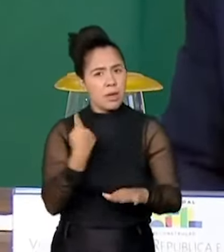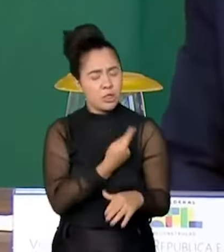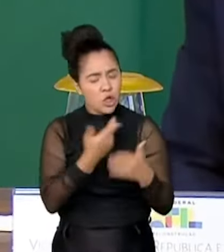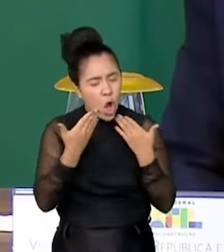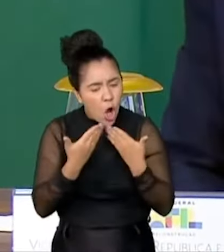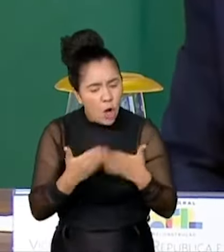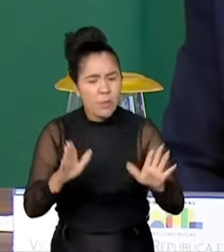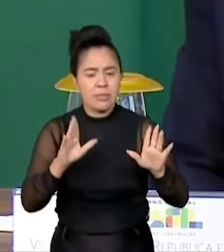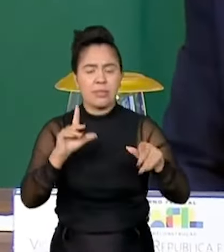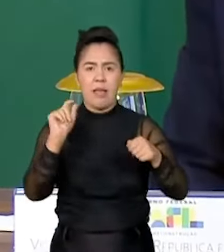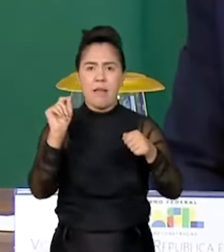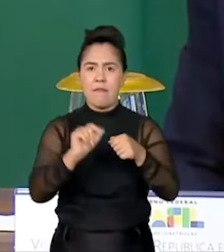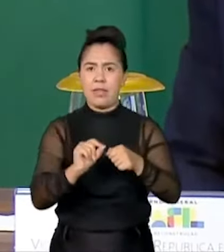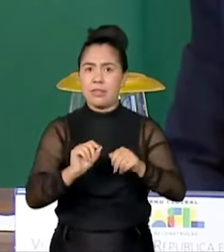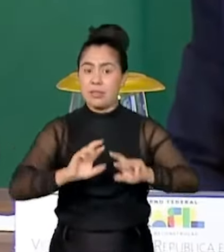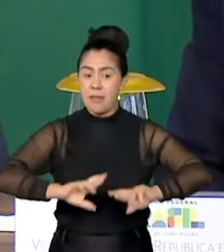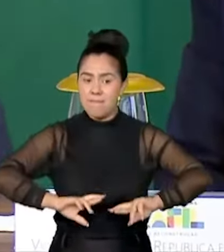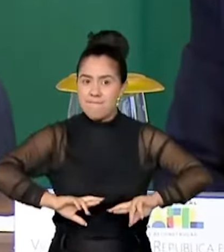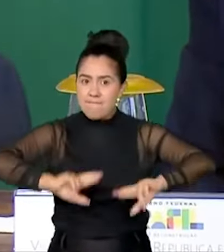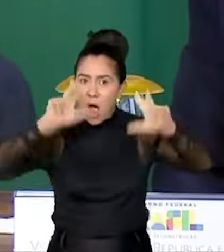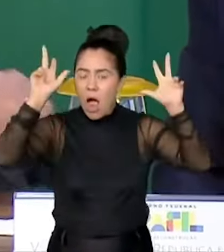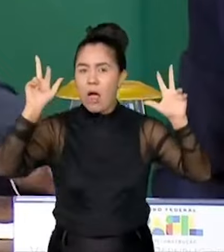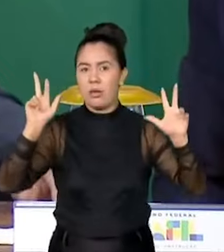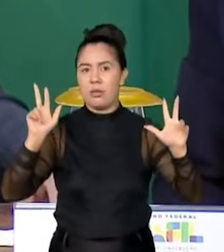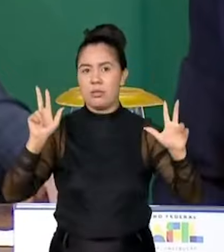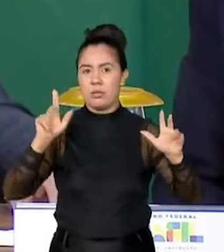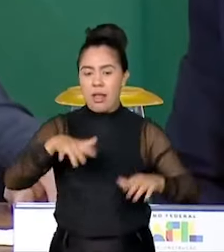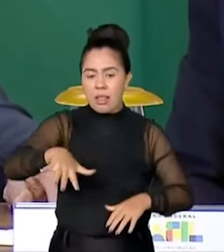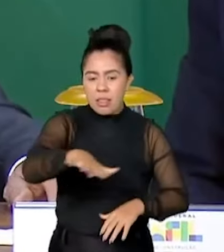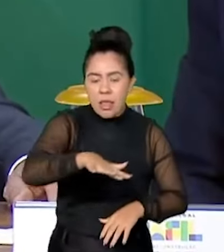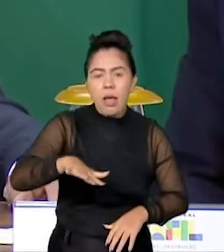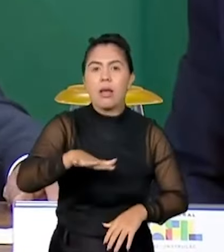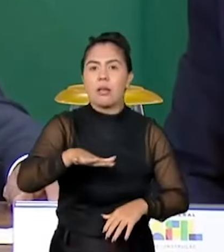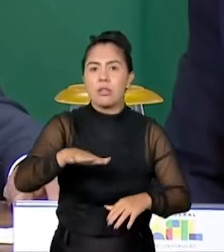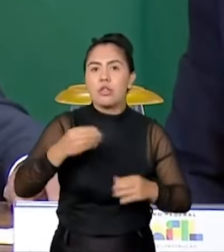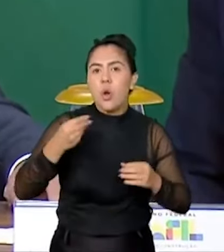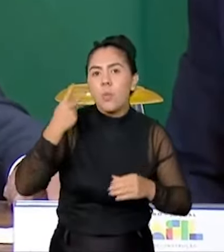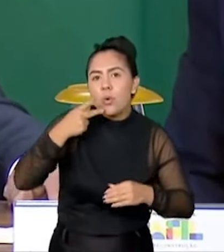a fazer a diferença na política desse país.